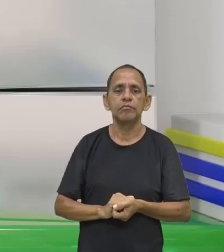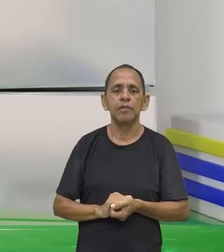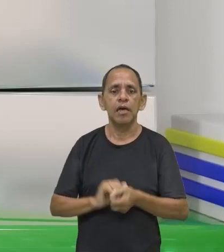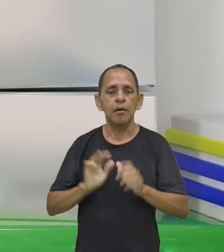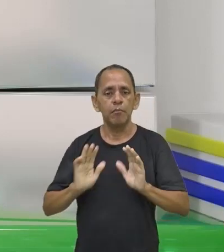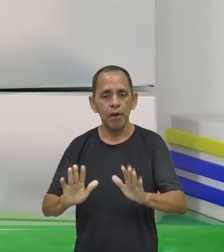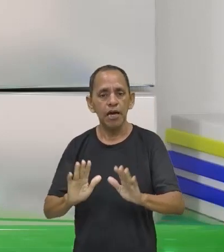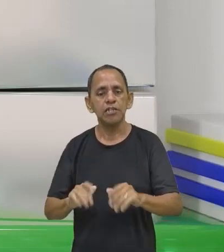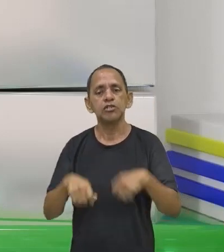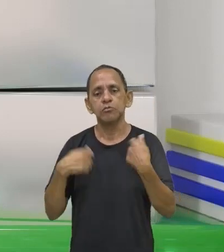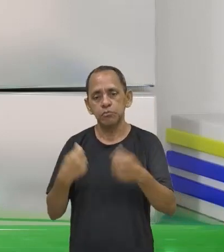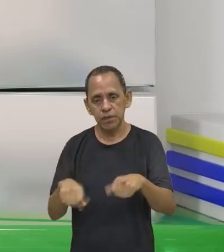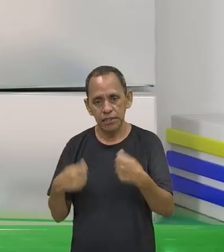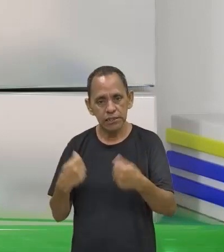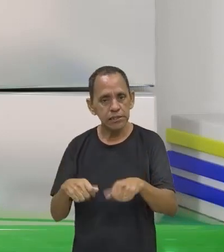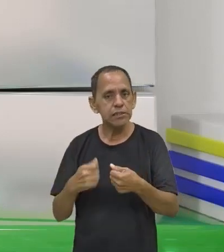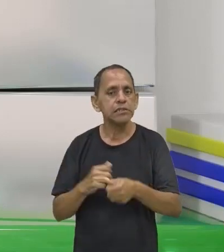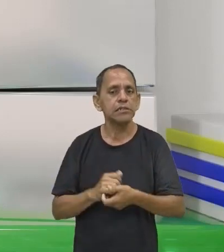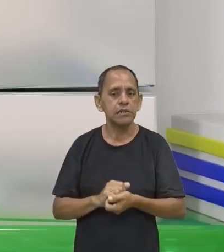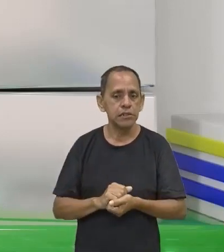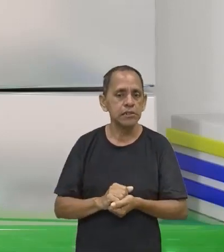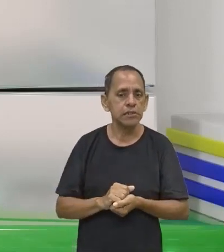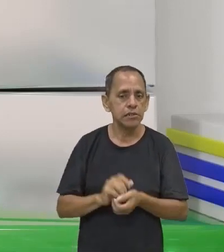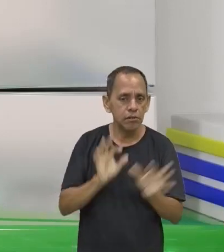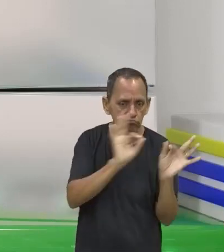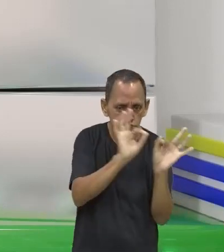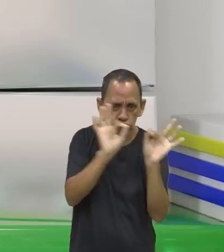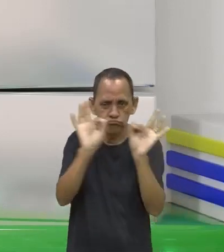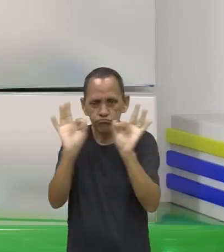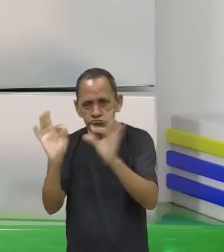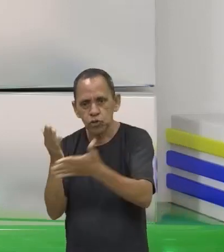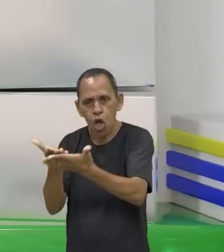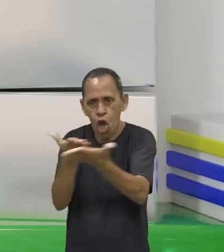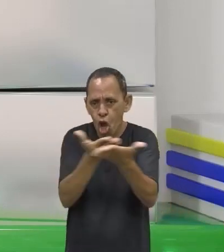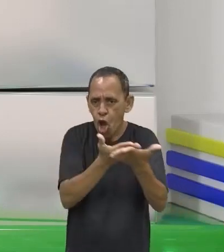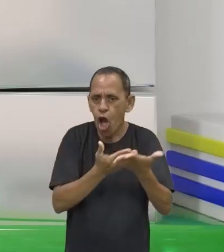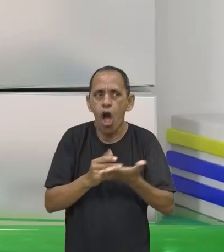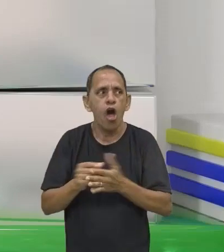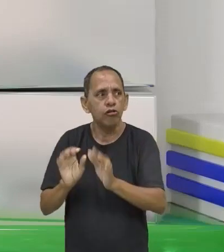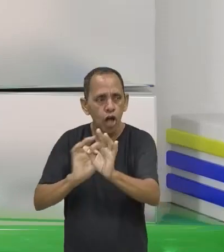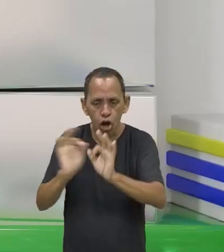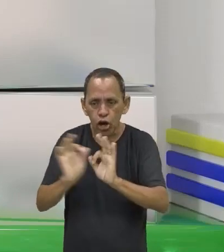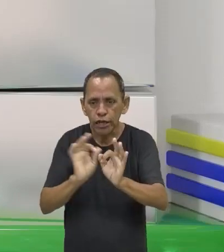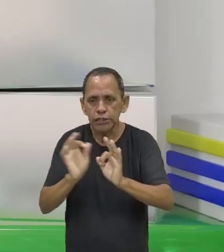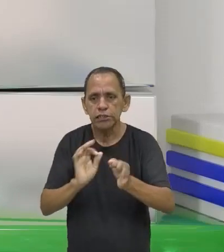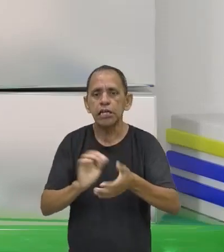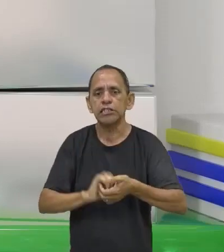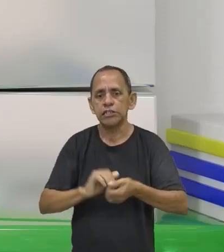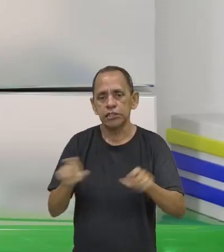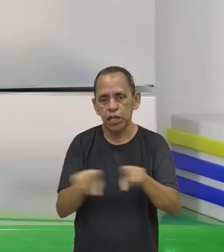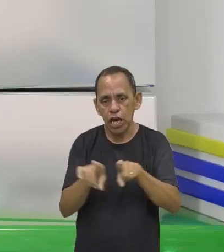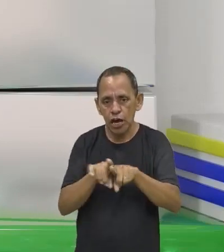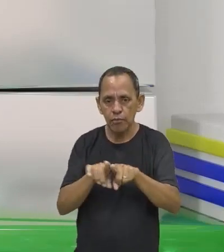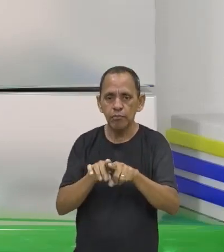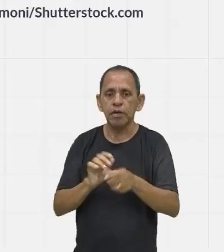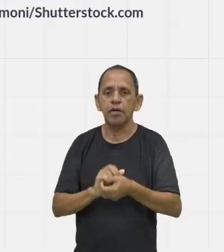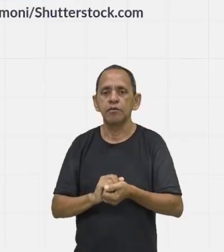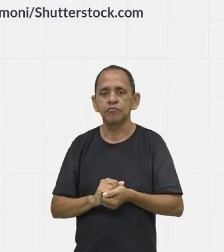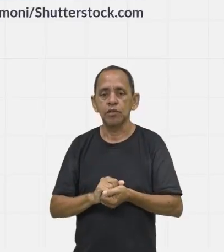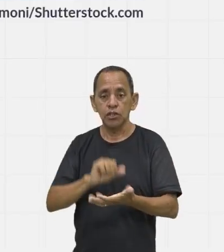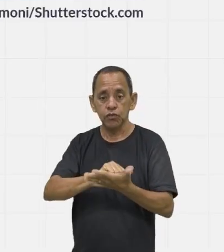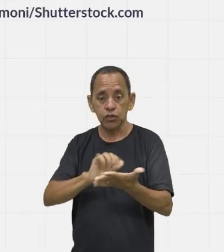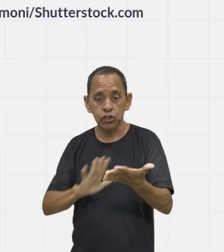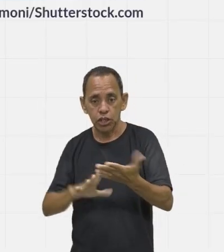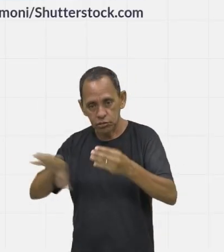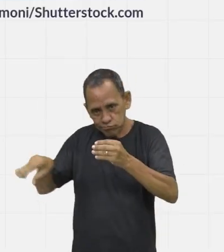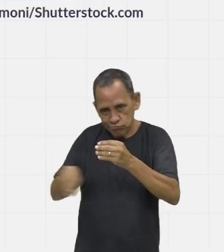sentido assistir essa aula. Então, a gente conta com a sua organização também, professor, que faça a aplicação dessa atividade complementar. E aí no